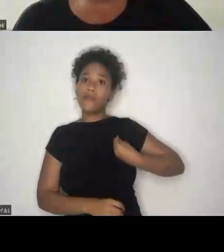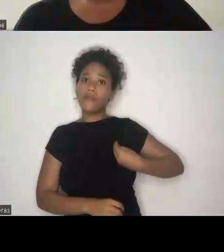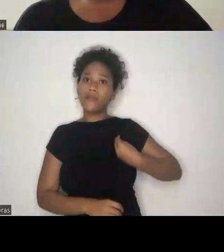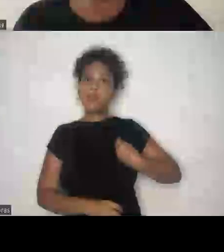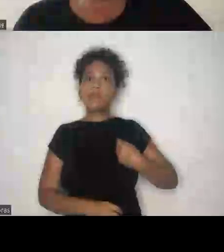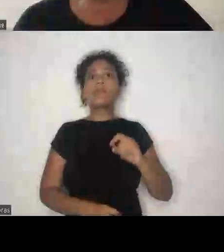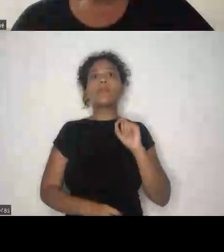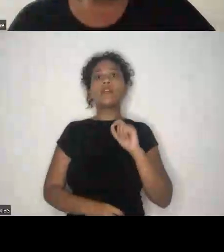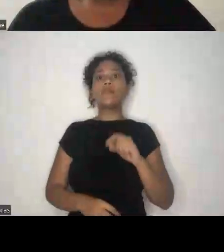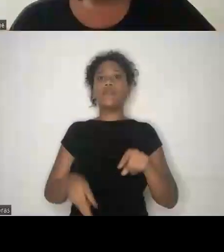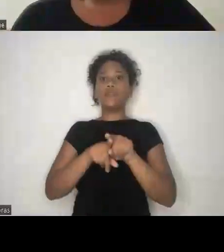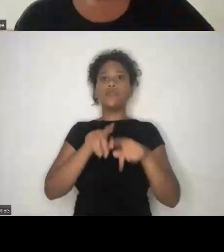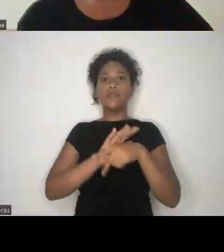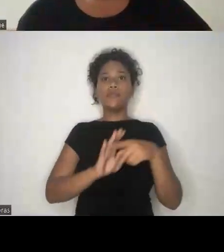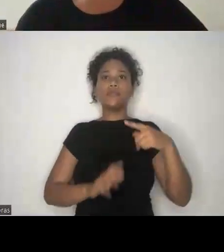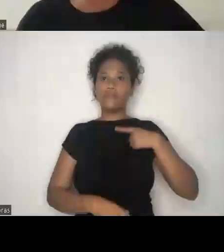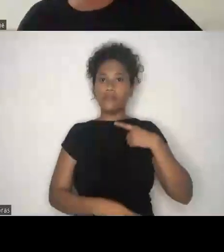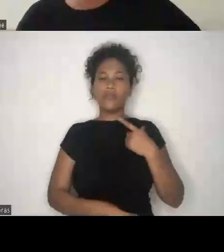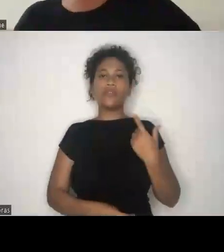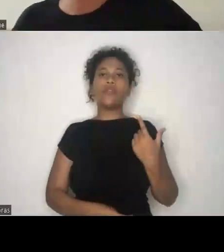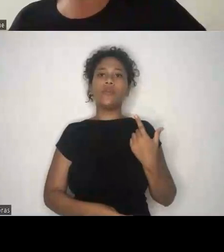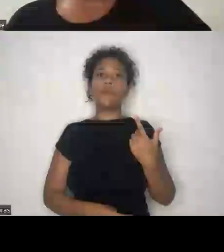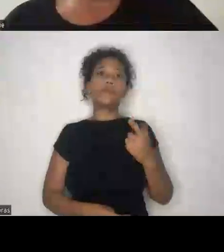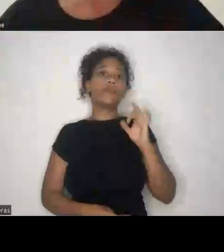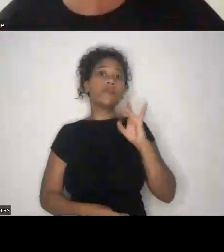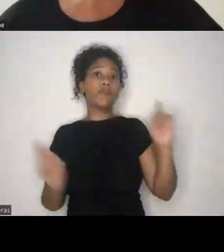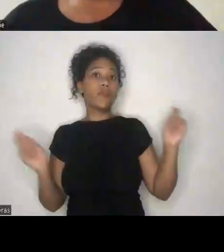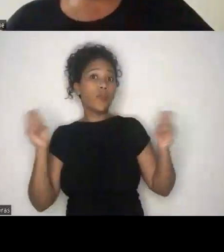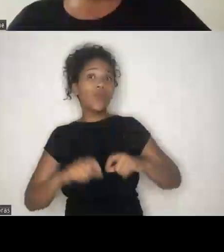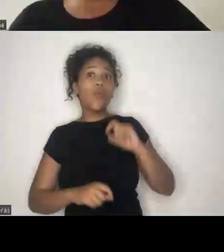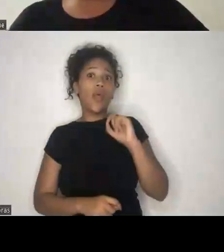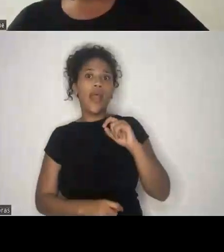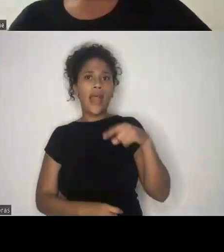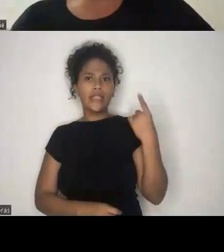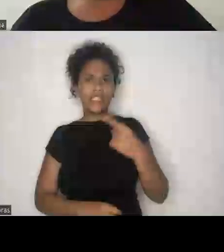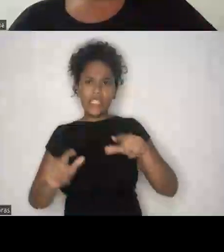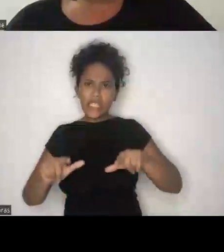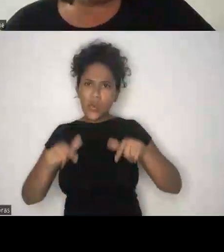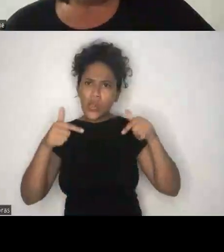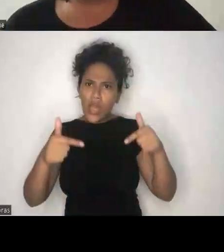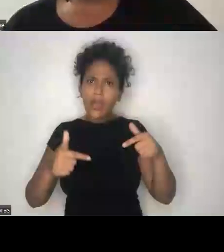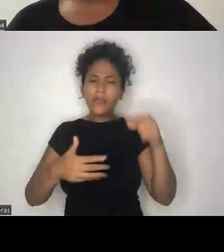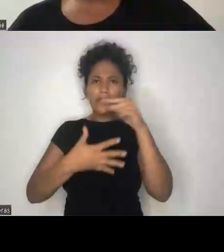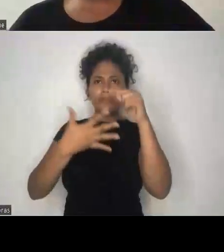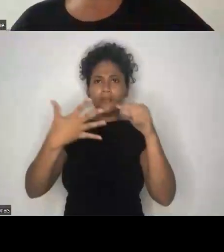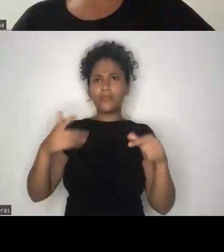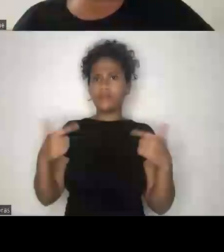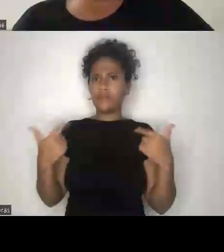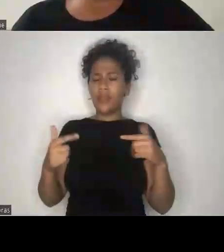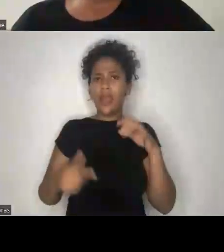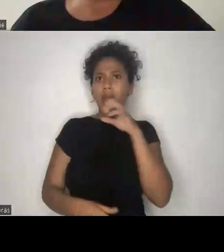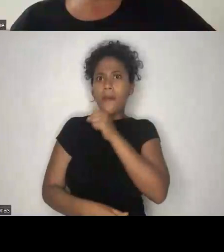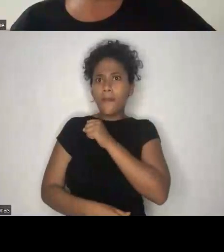criativo é assim tipo só é possível a gente executar determinados trabalhos tão rápido com uma qualidade